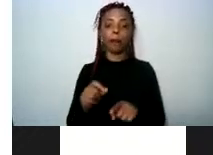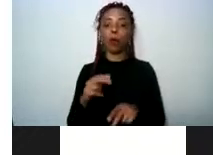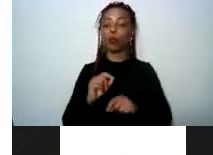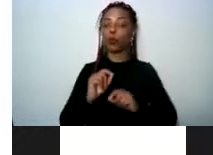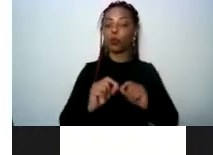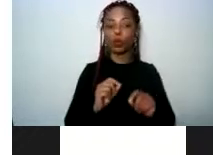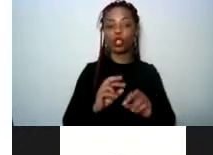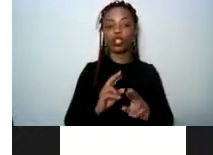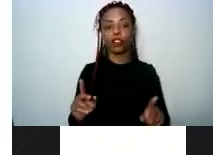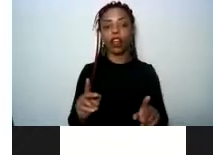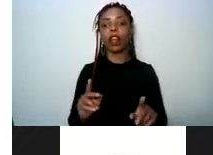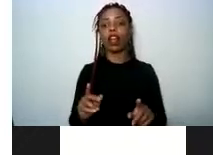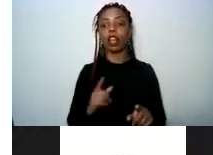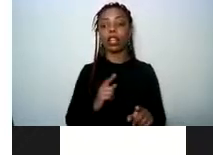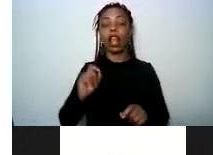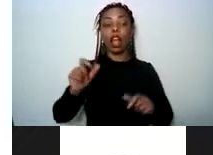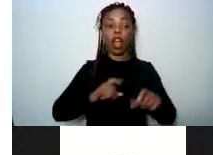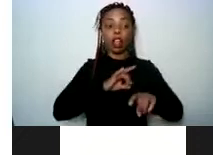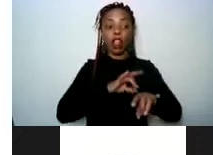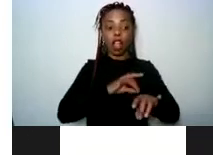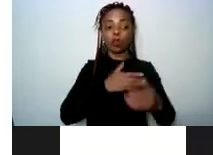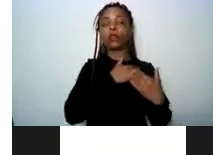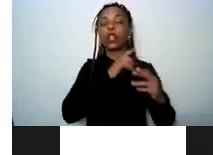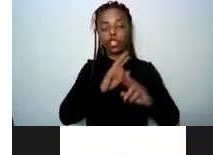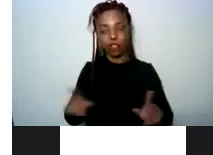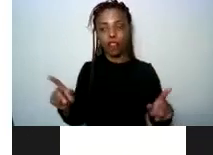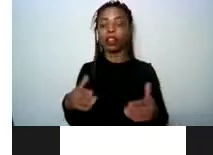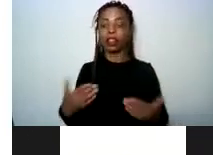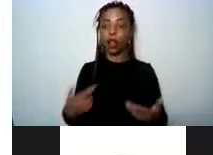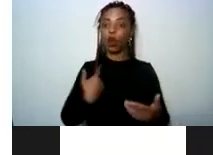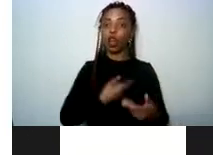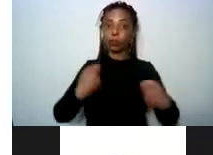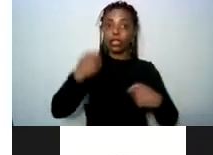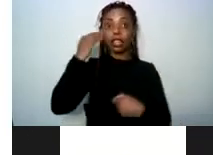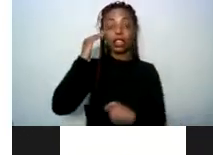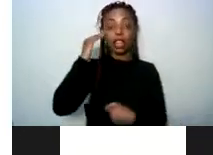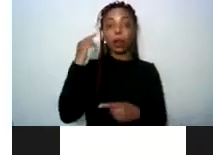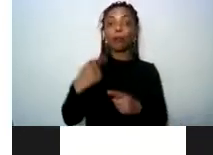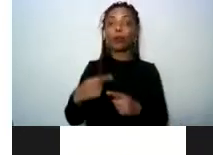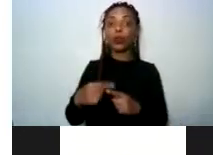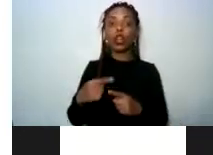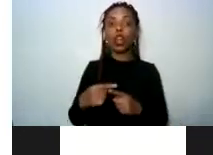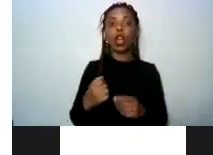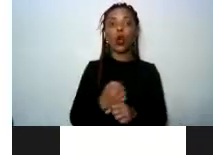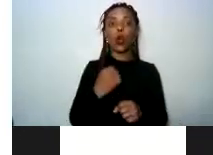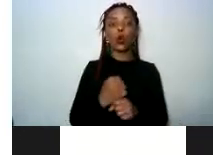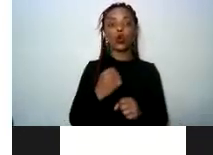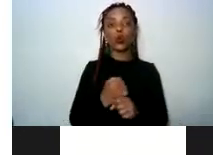gerindo cursos técnicos diferentes. Como é necessário a gente entender por que a biblioteca foi construída, por quem,